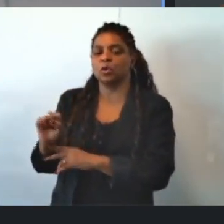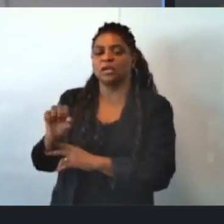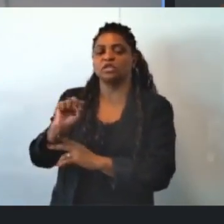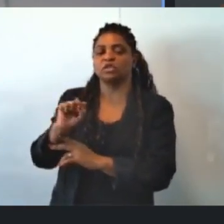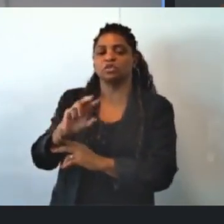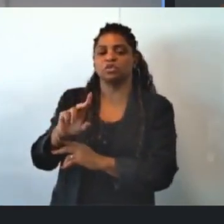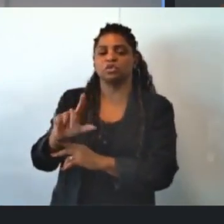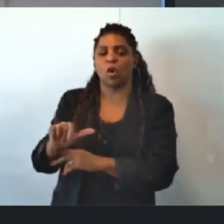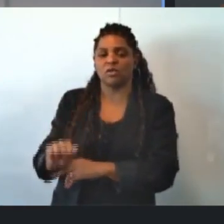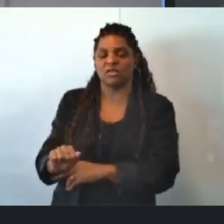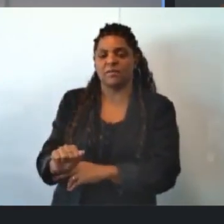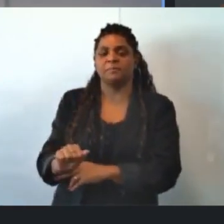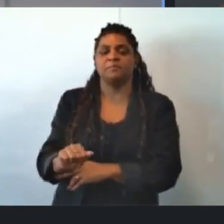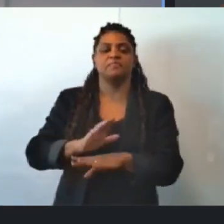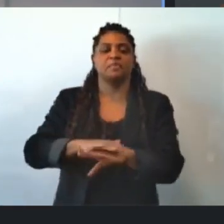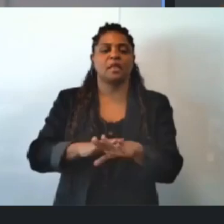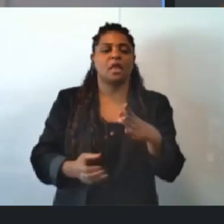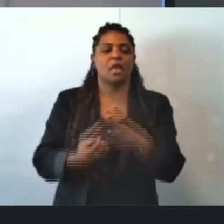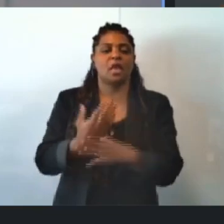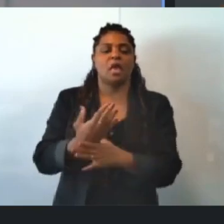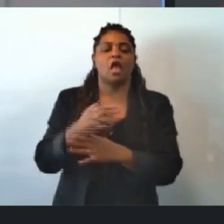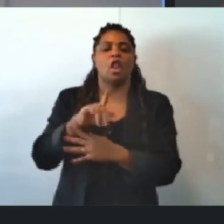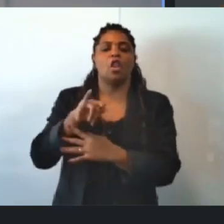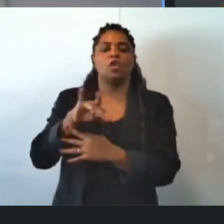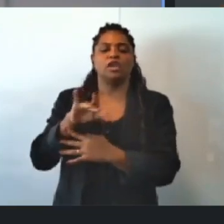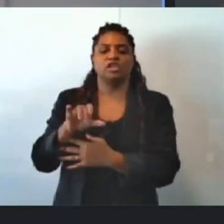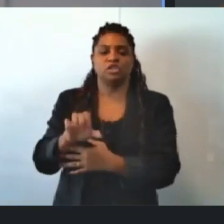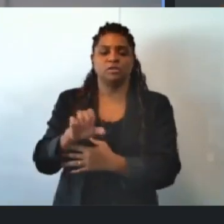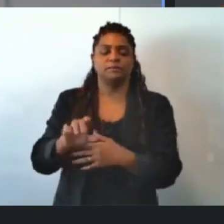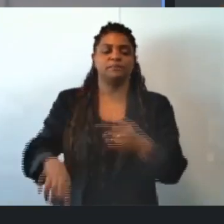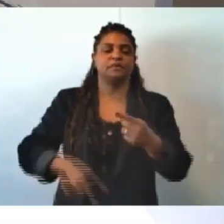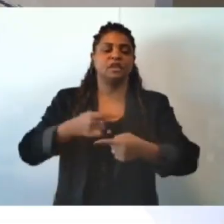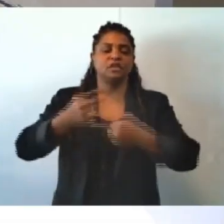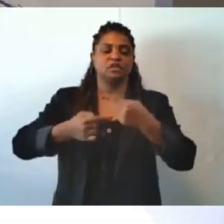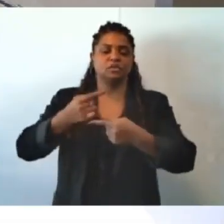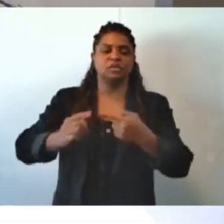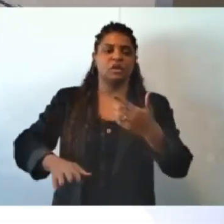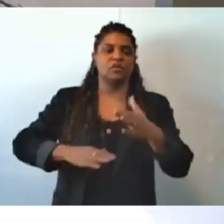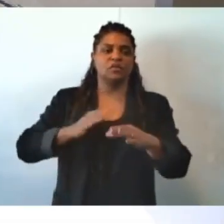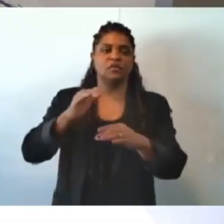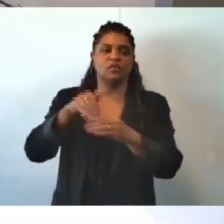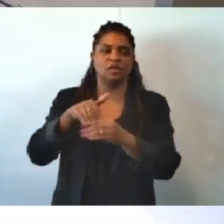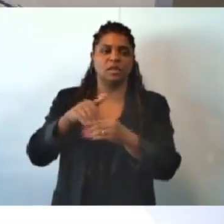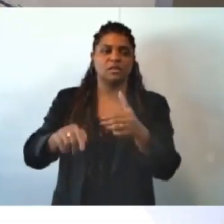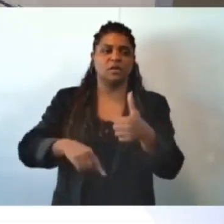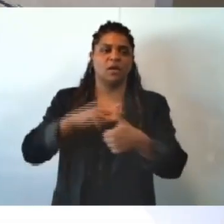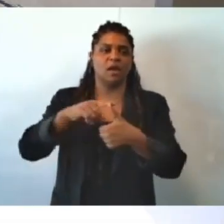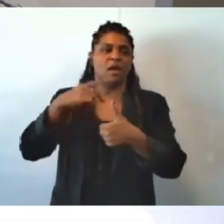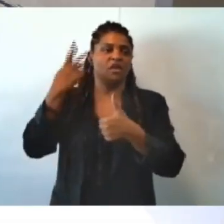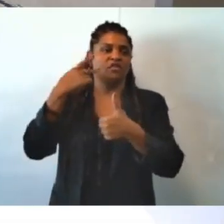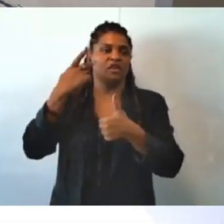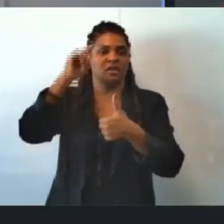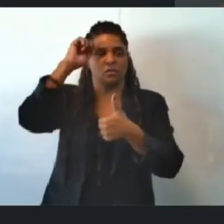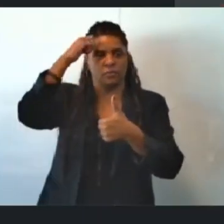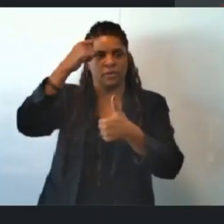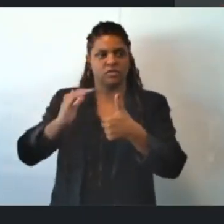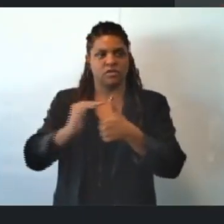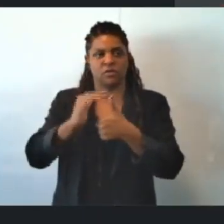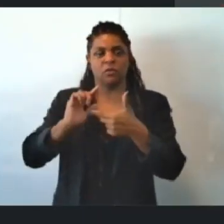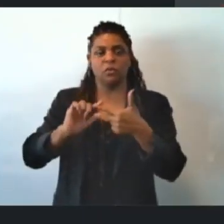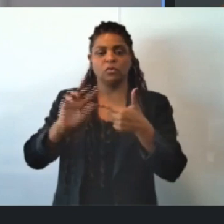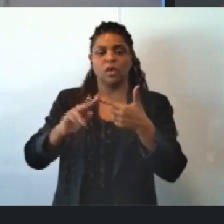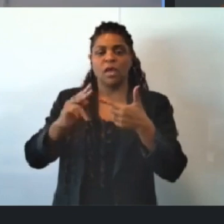Gonçalves. Em discussão. Em votação, com voto, vereador Preto. De acordo. Henrique Braga. De